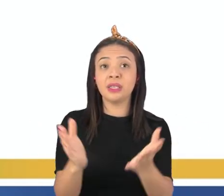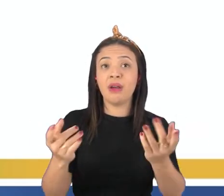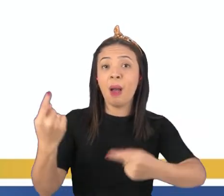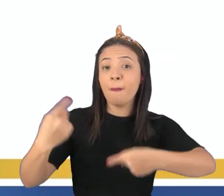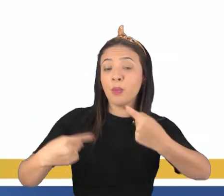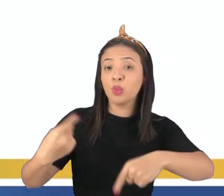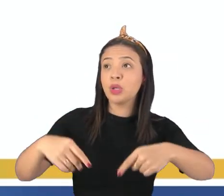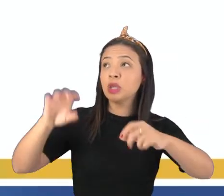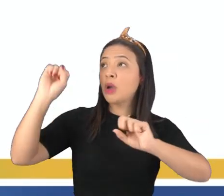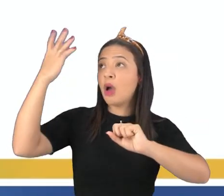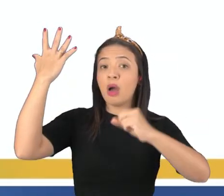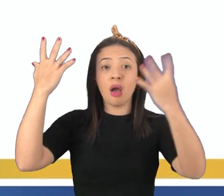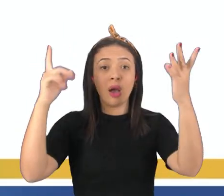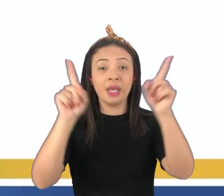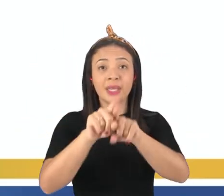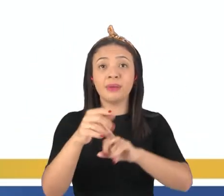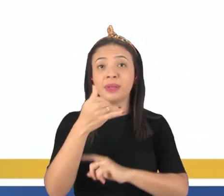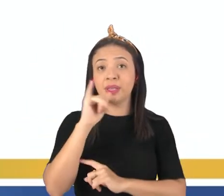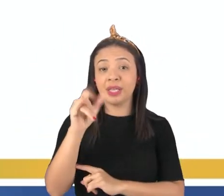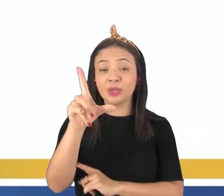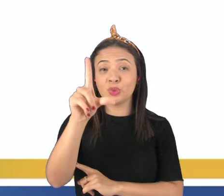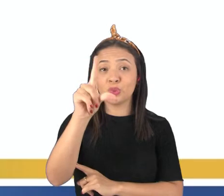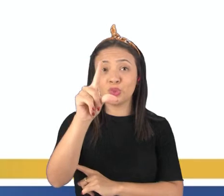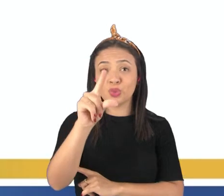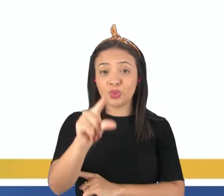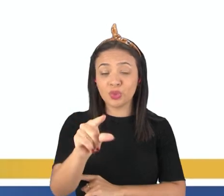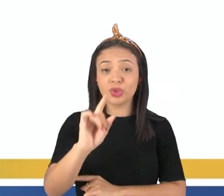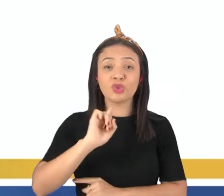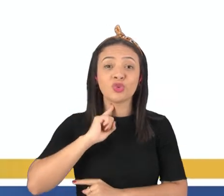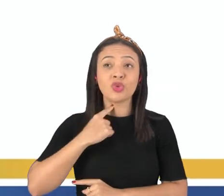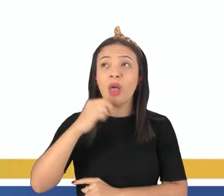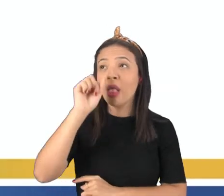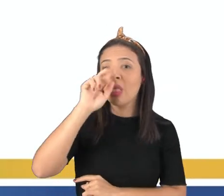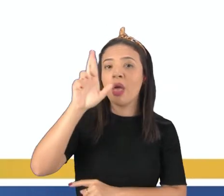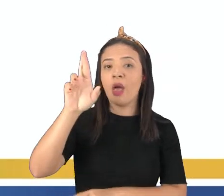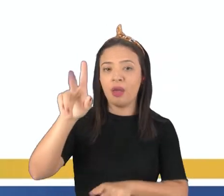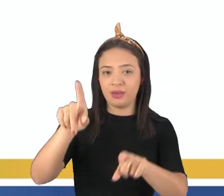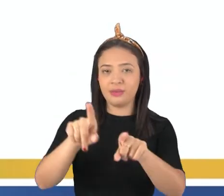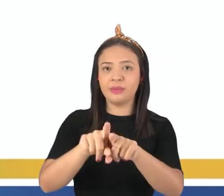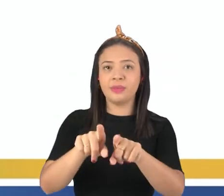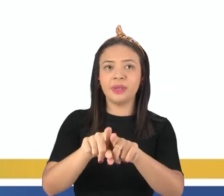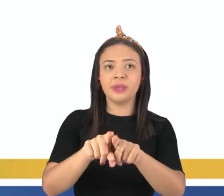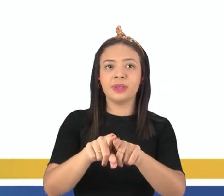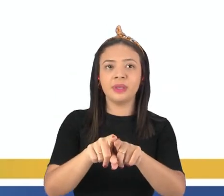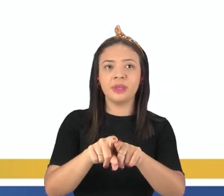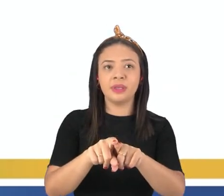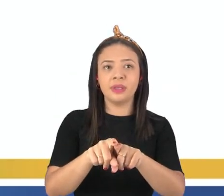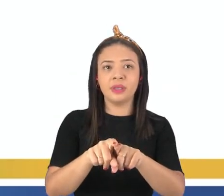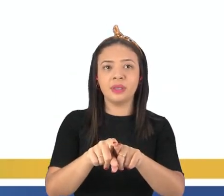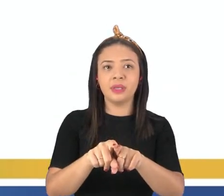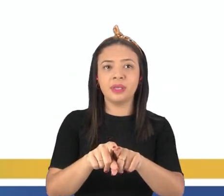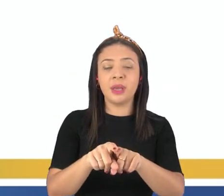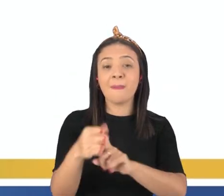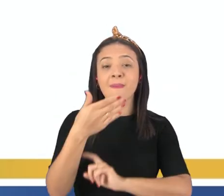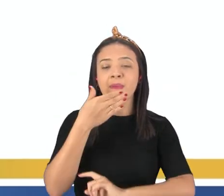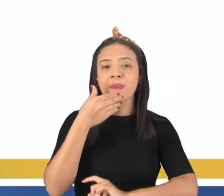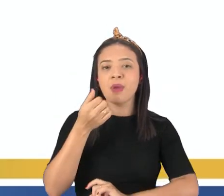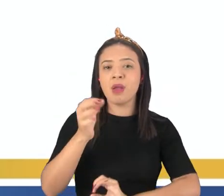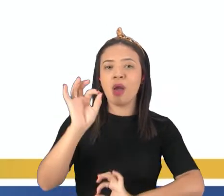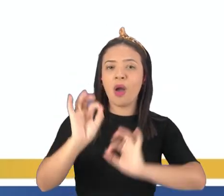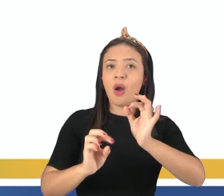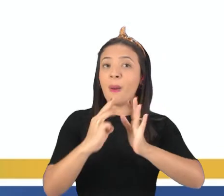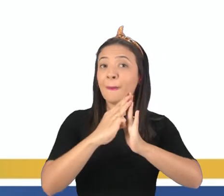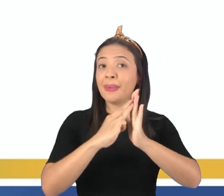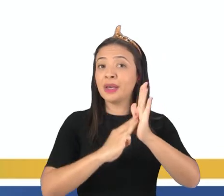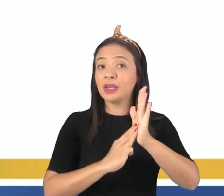energética, reduzindo emissões atmosféricas e promovendo eficiência no consumo de combustíveis. E por último, melhorar a logística para